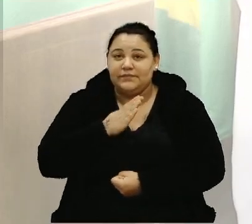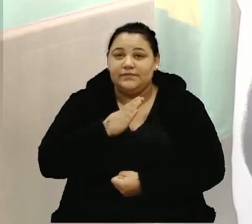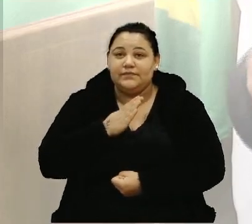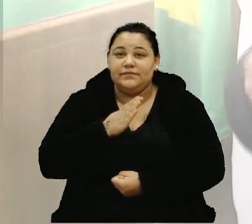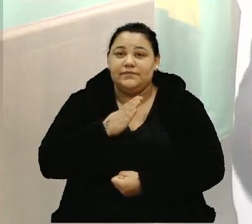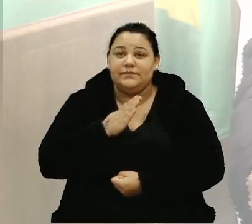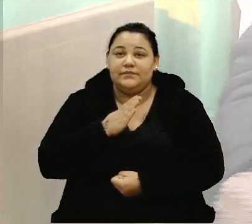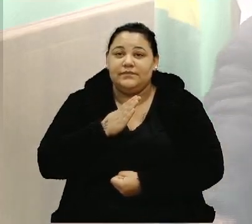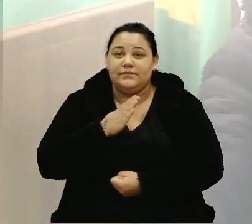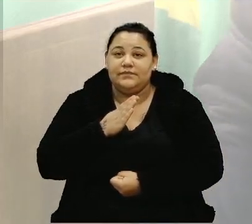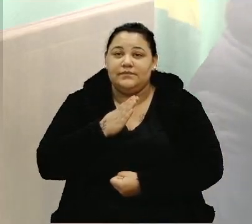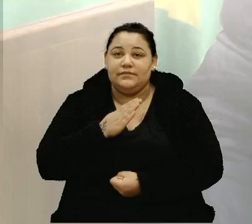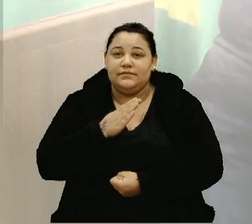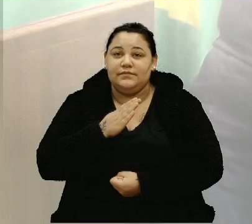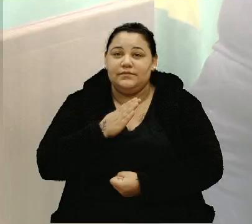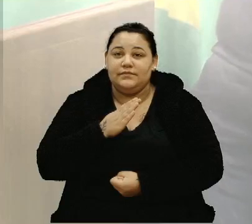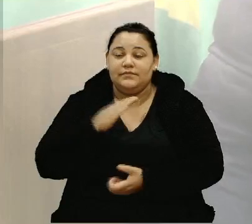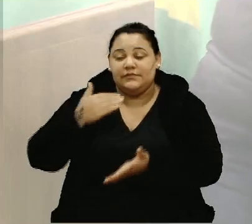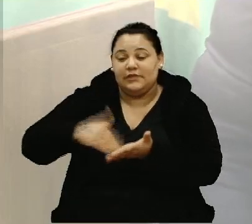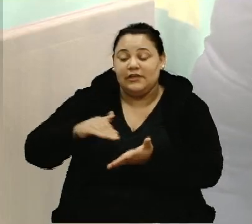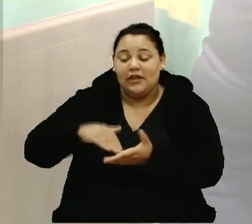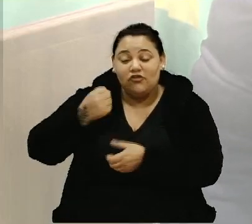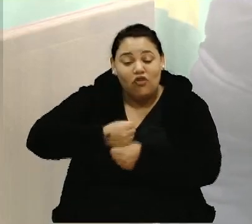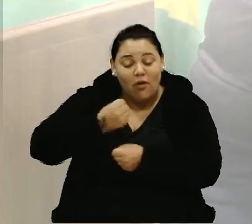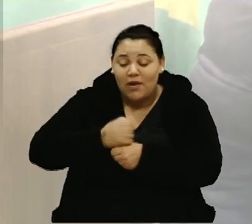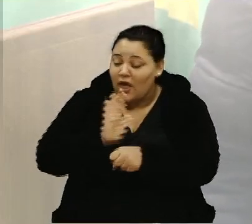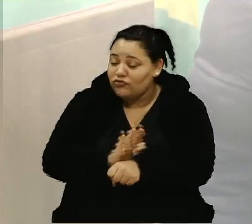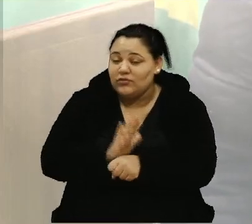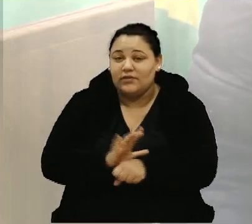equipes ajudando a Secretaria de Obras.